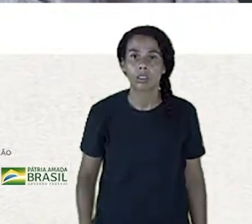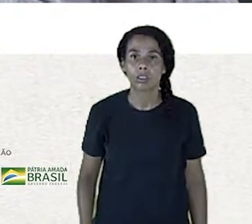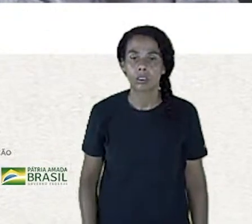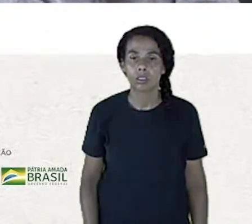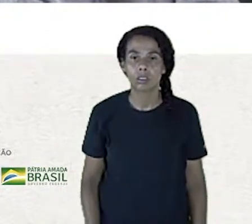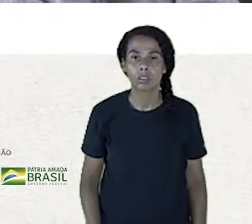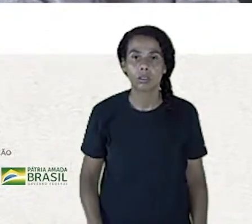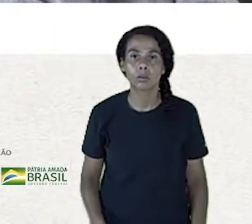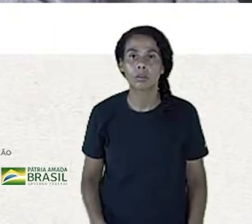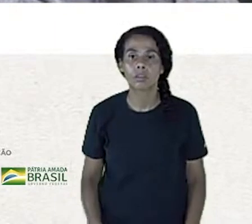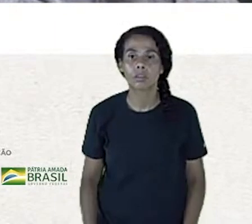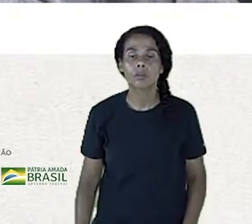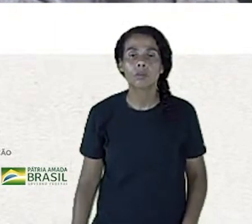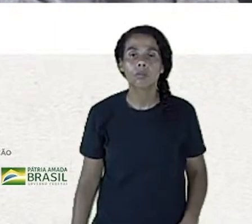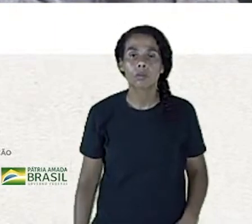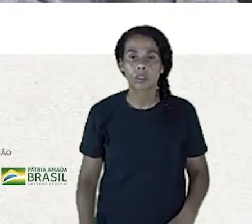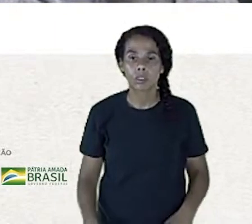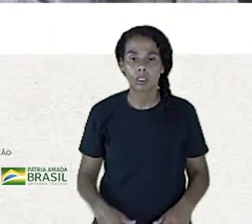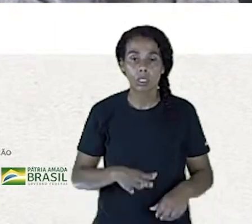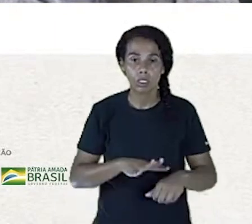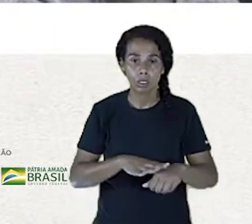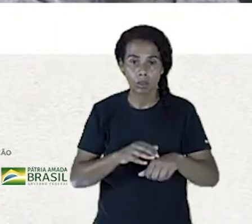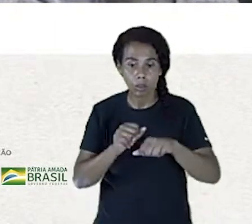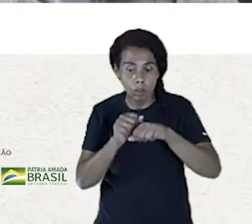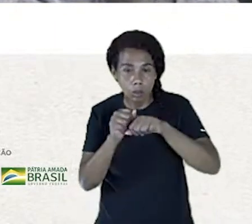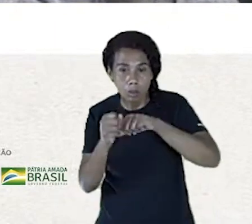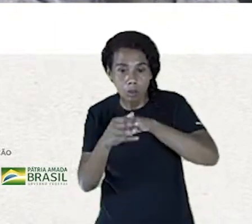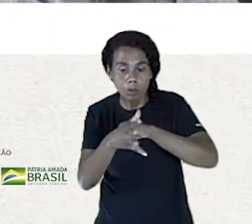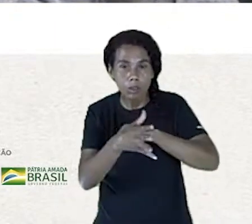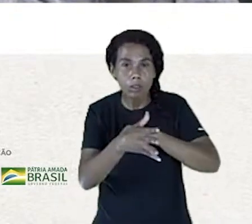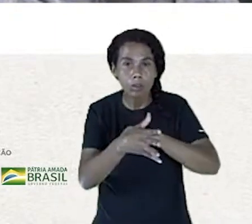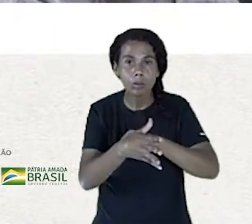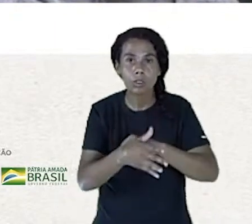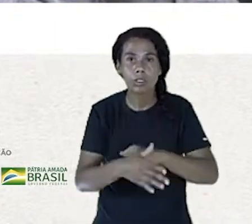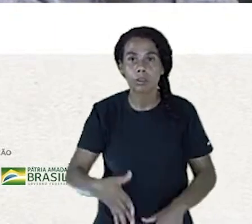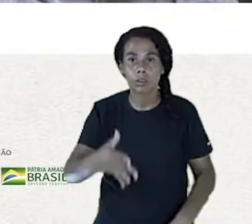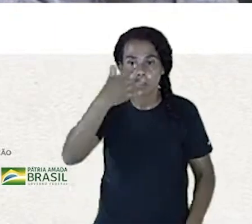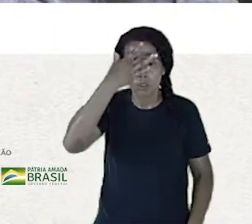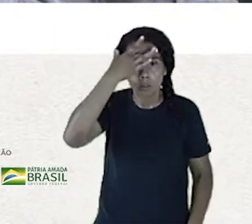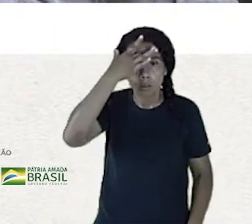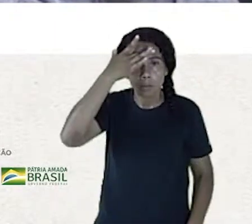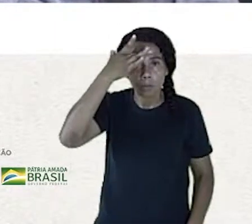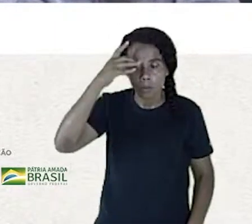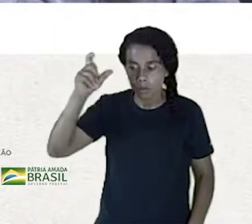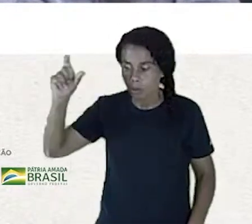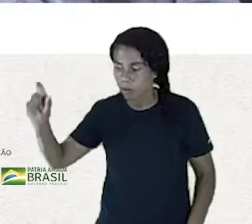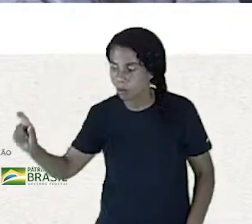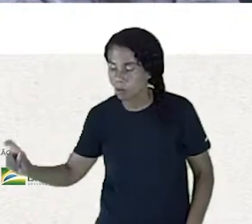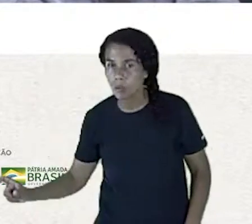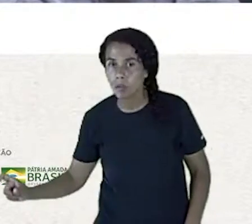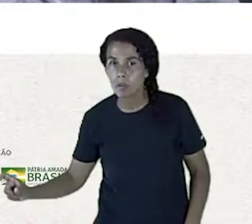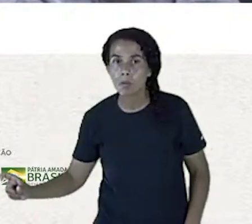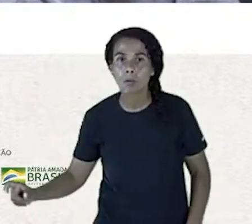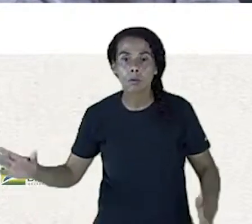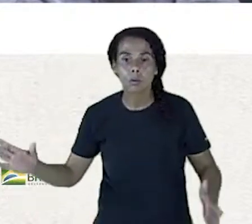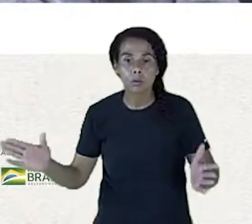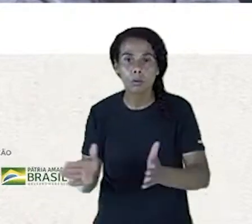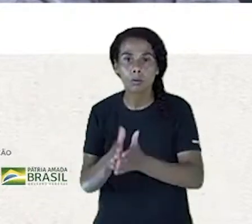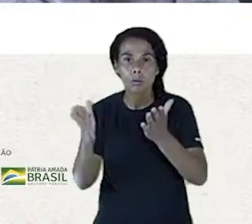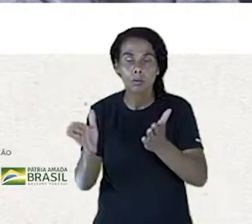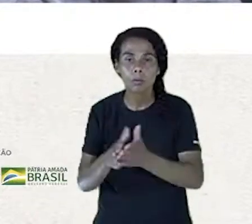humana? Quanto a pandemia tem nos revelado sobre